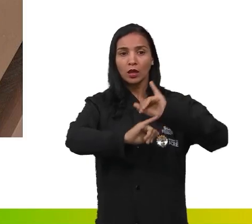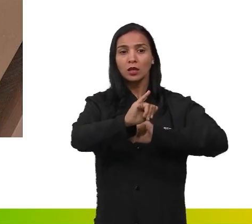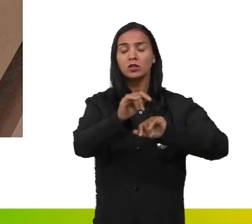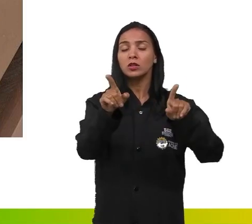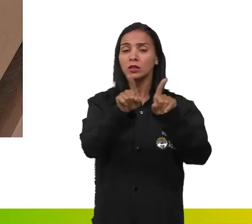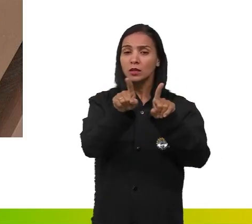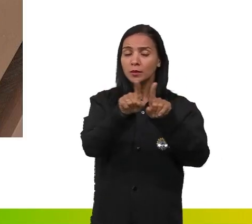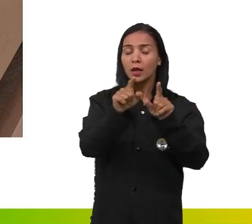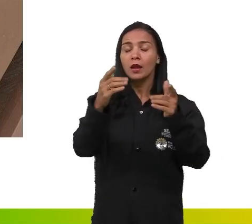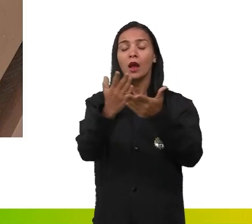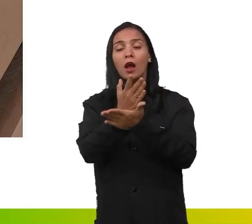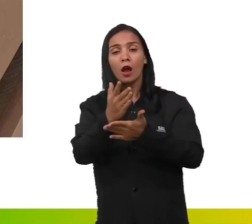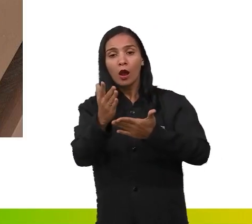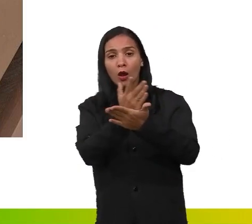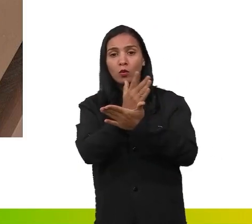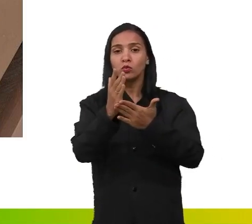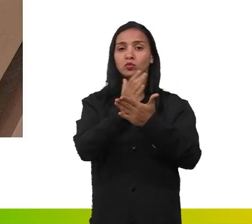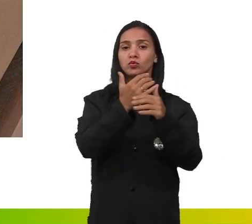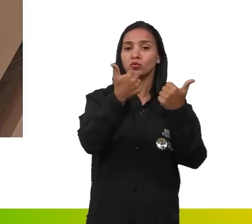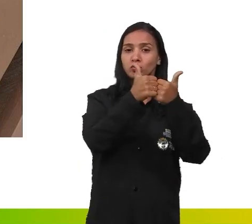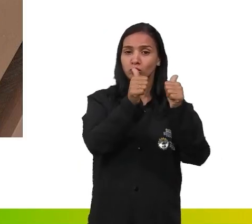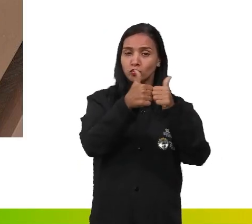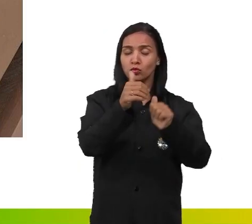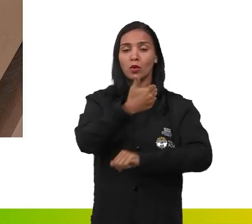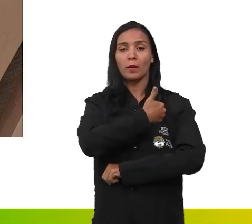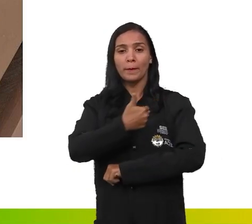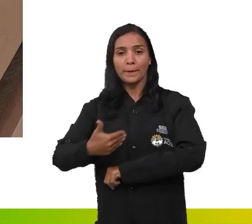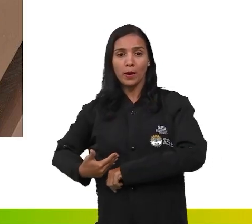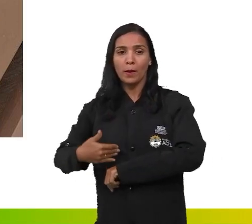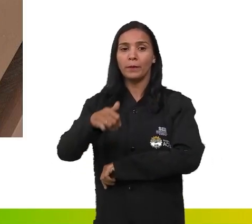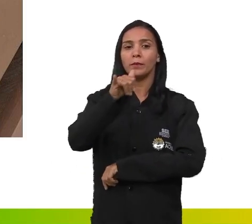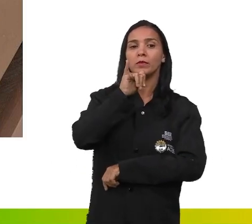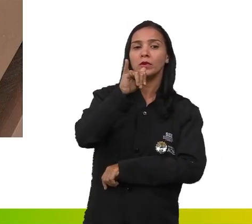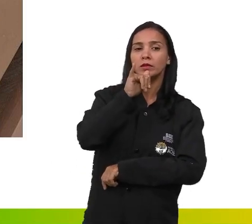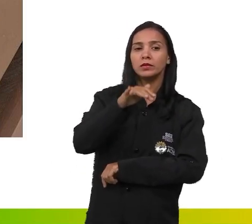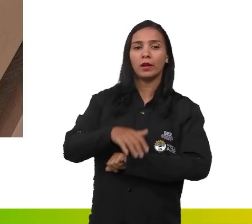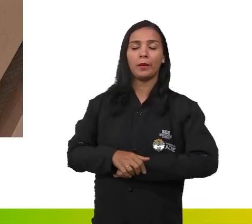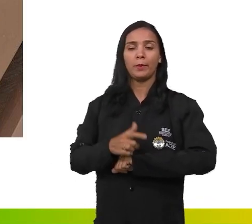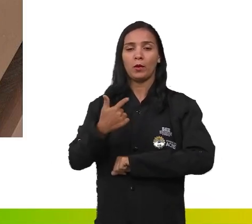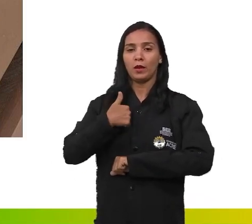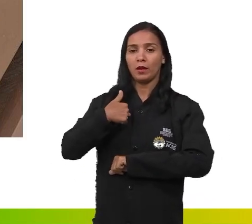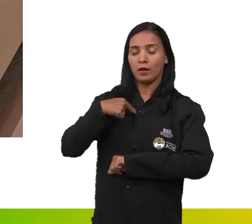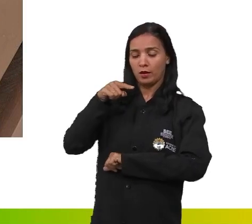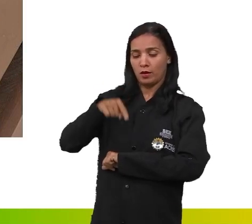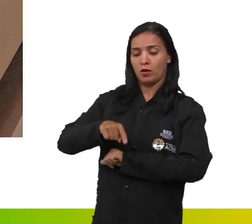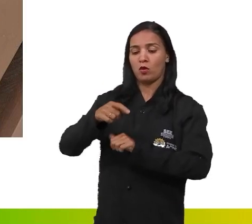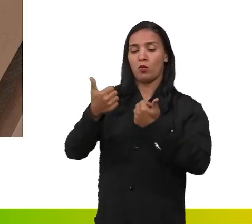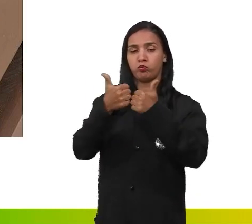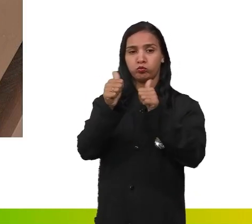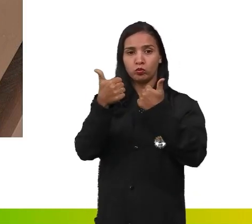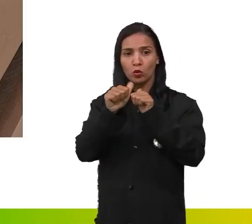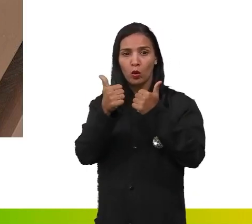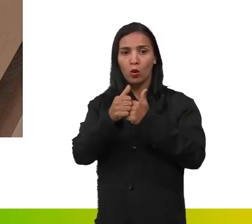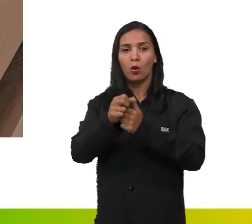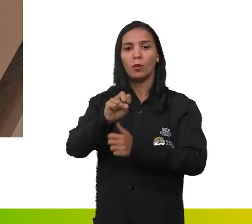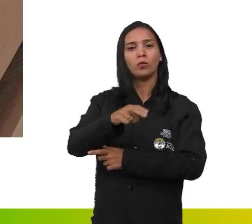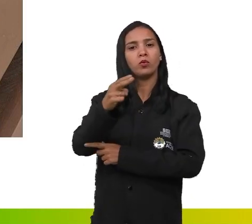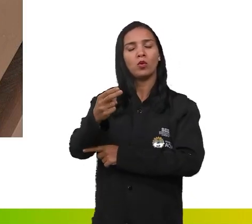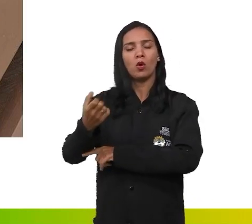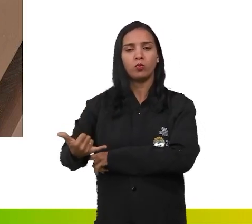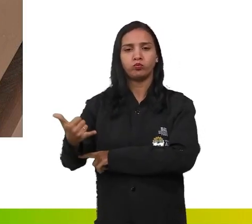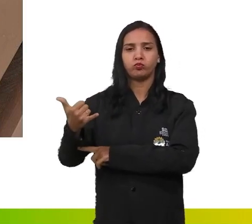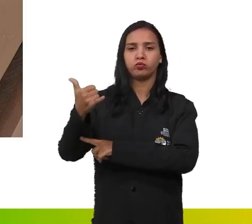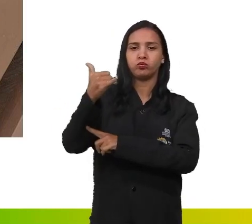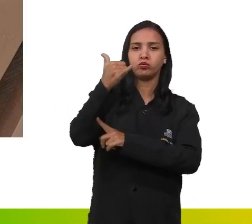transporte públicos, por exemplo, on the bus, no ônibus, on the plane, no avião,